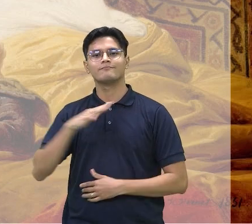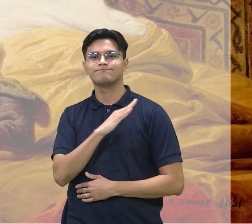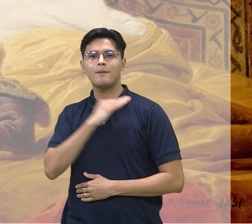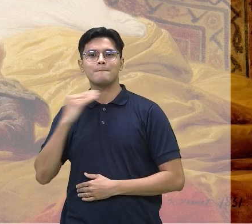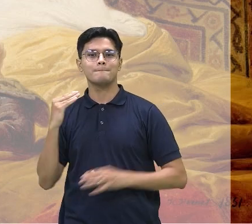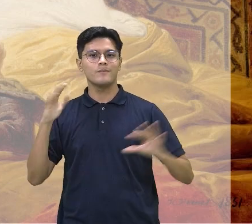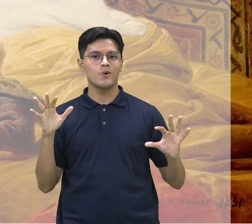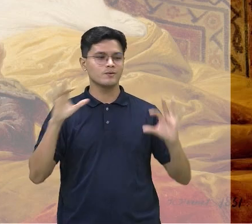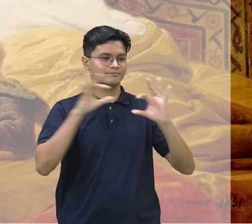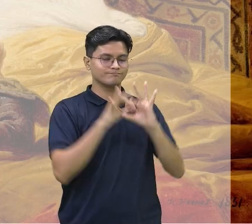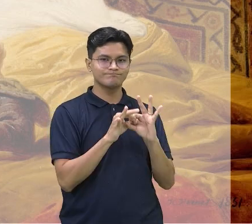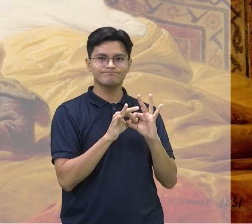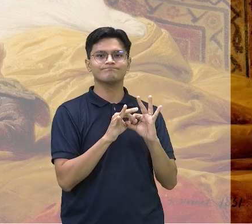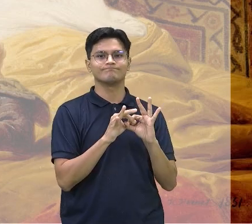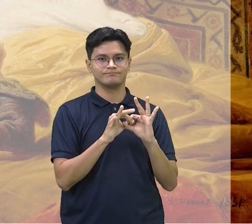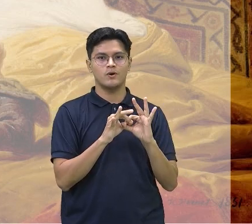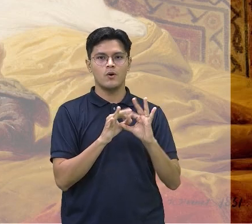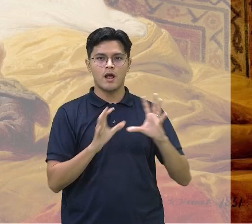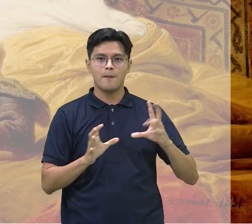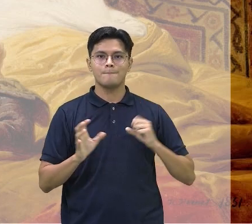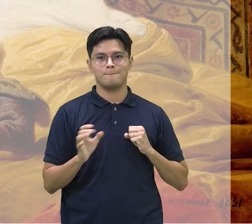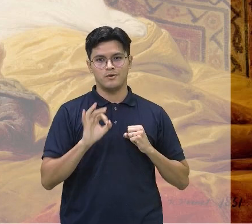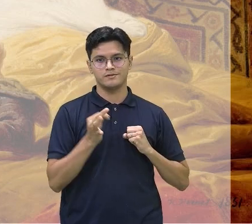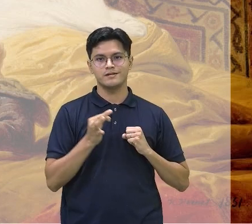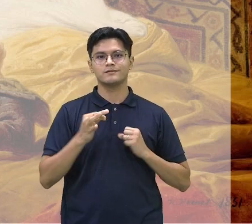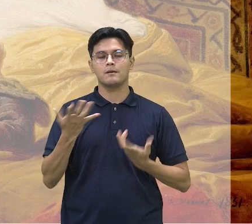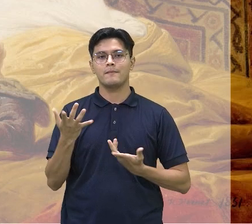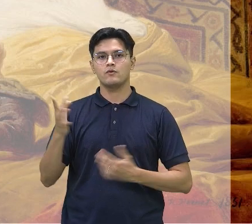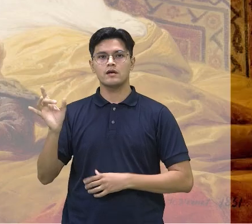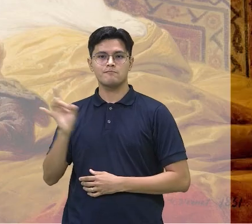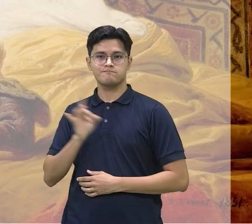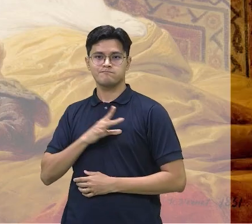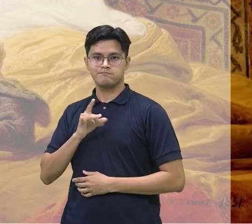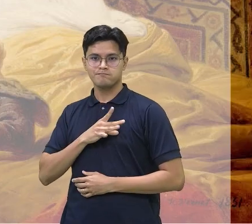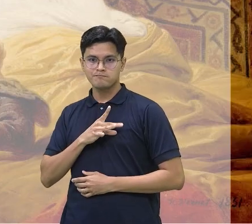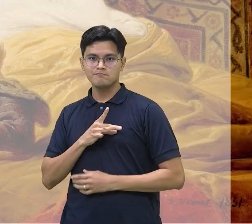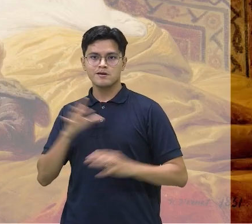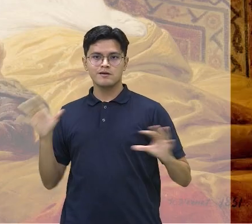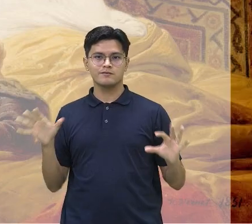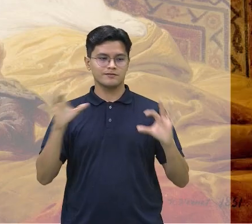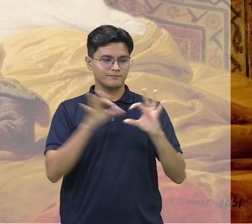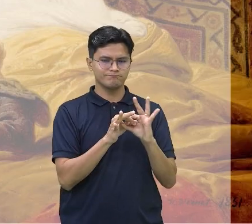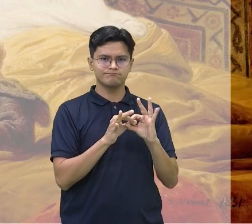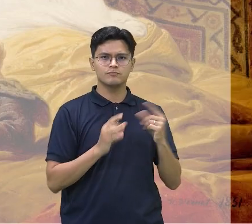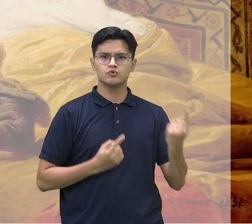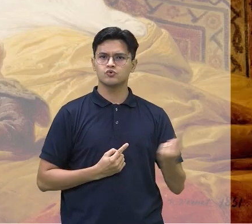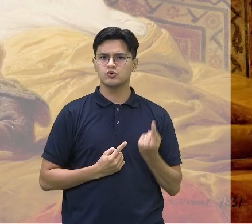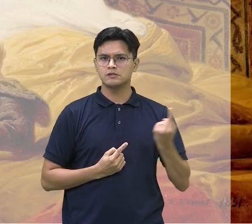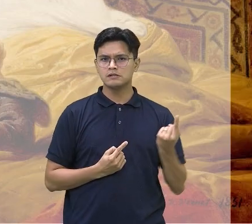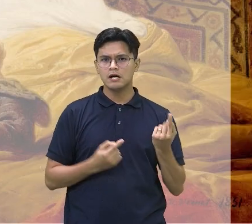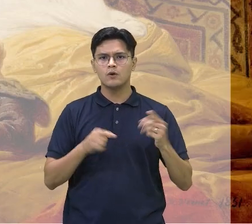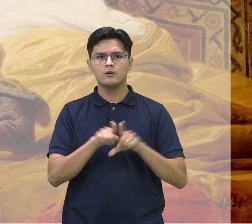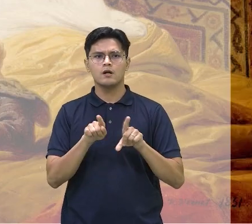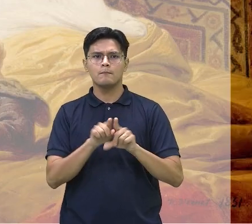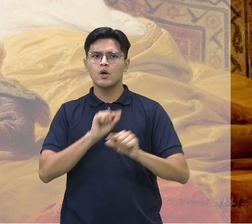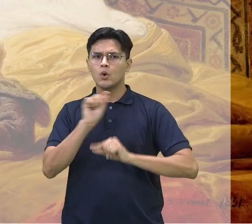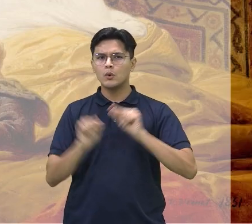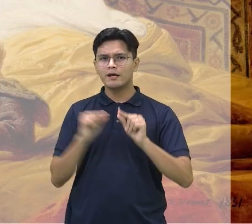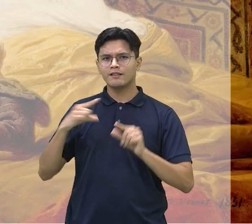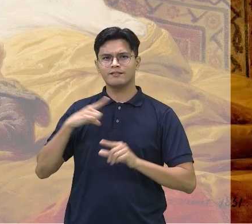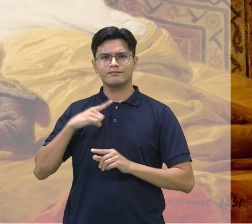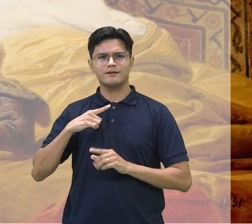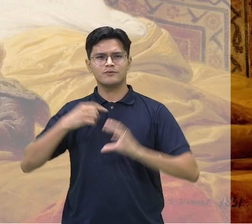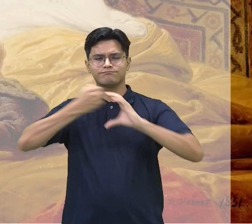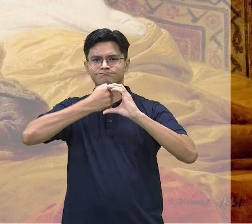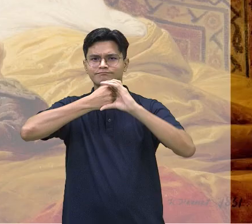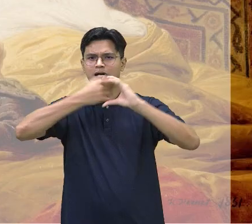né? Medo e solidão, culto a uma natureza sombria, idealização absoluta